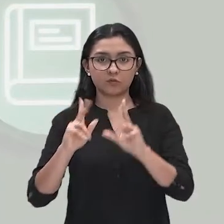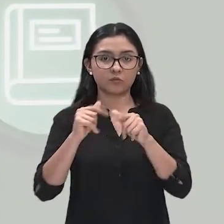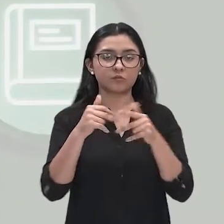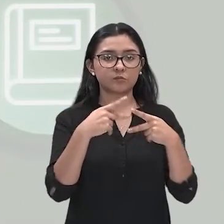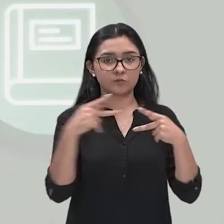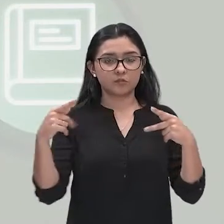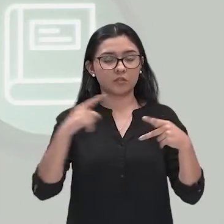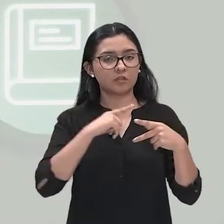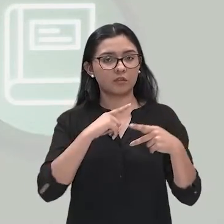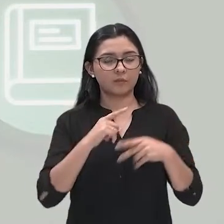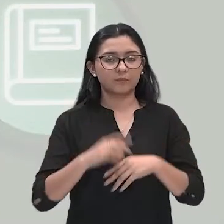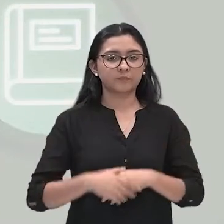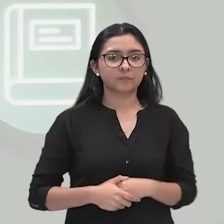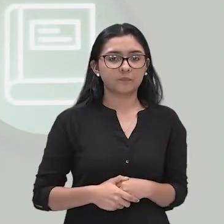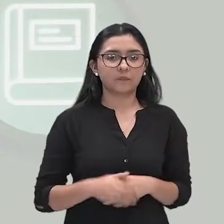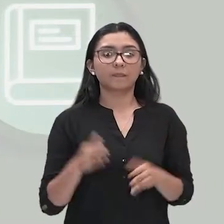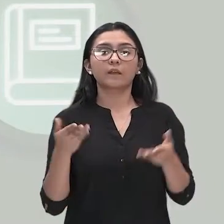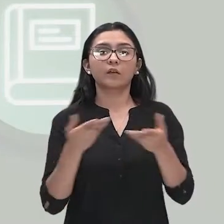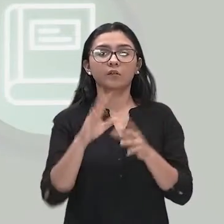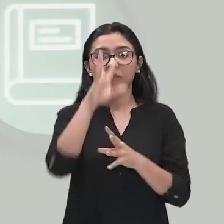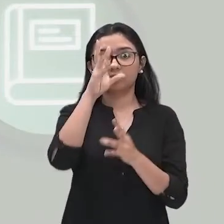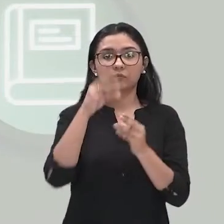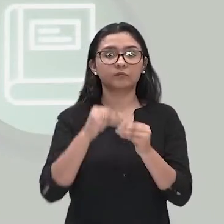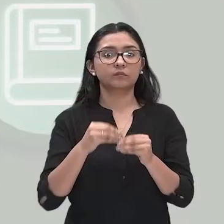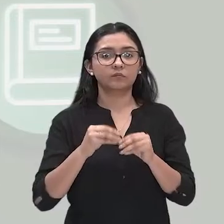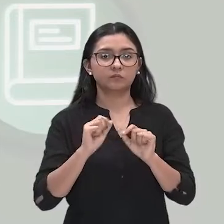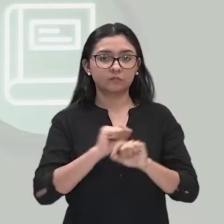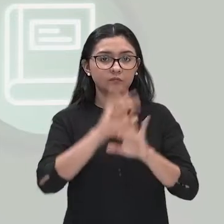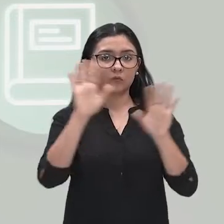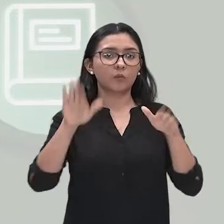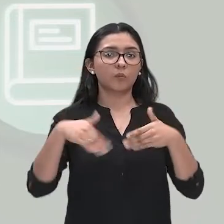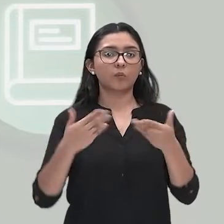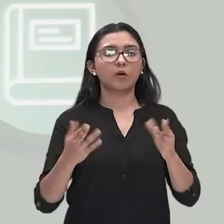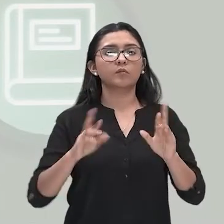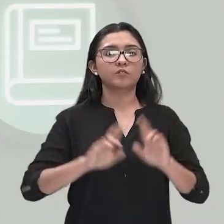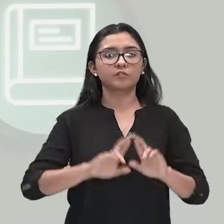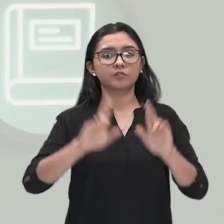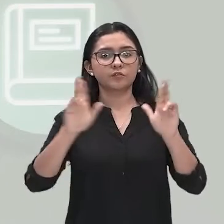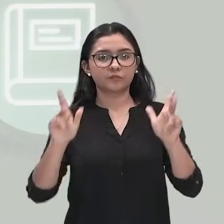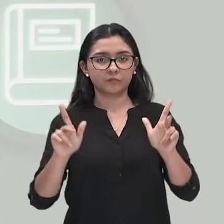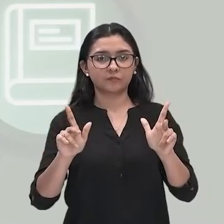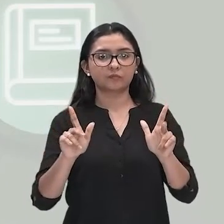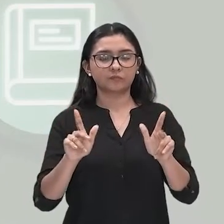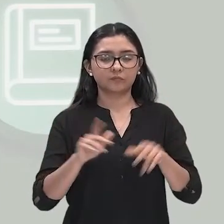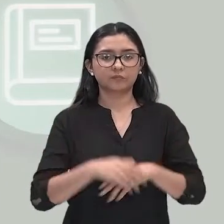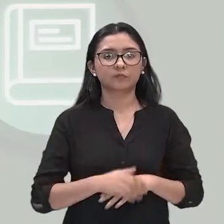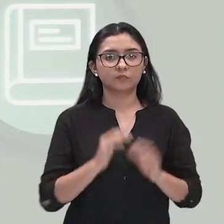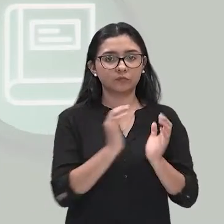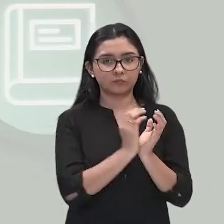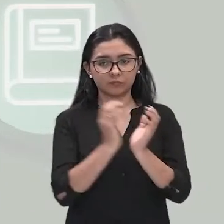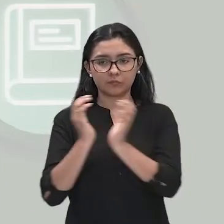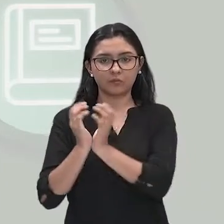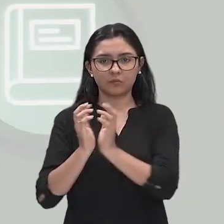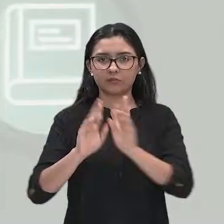nós temos, tá bom? Agora a gente vai entender melhor qual é a diferença ali de um aminoácido essencial e não